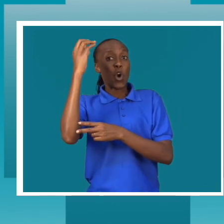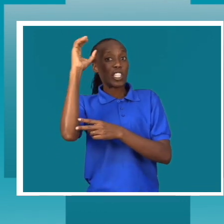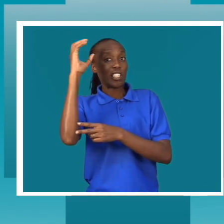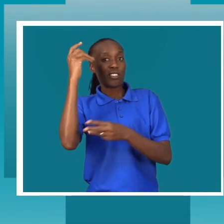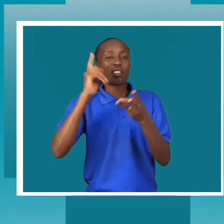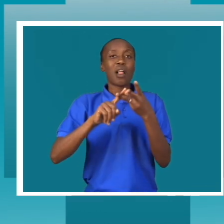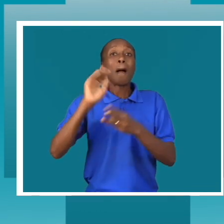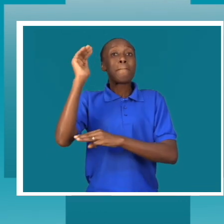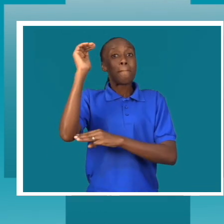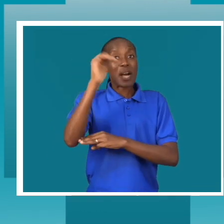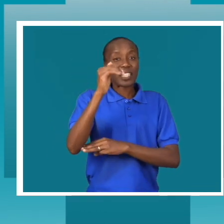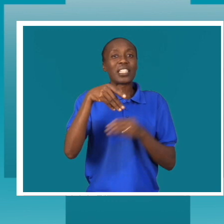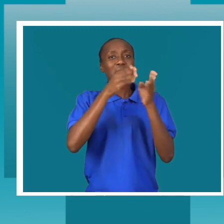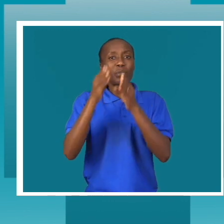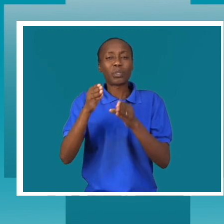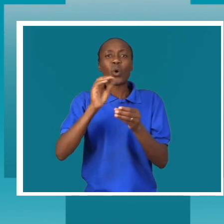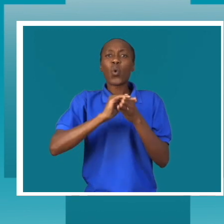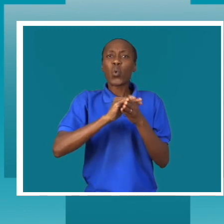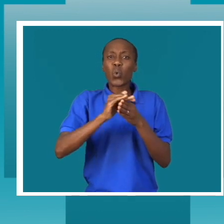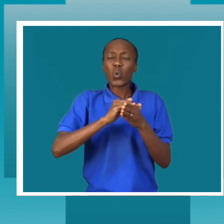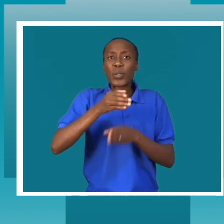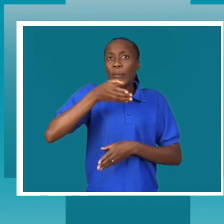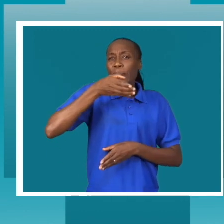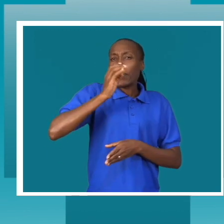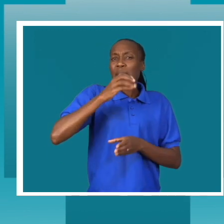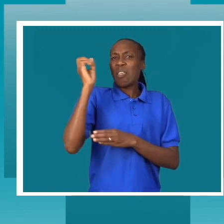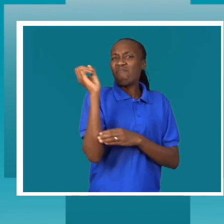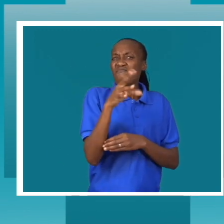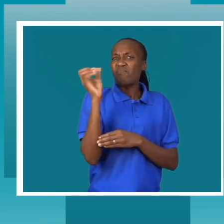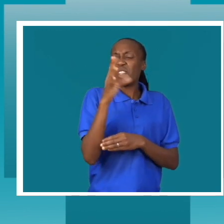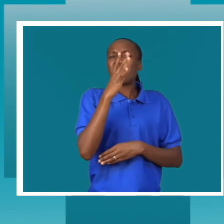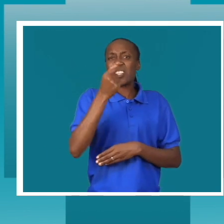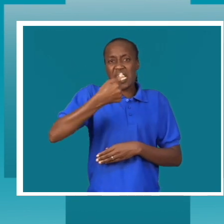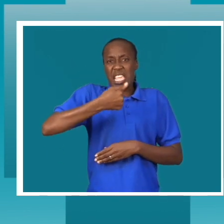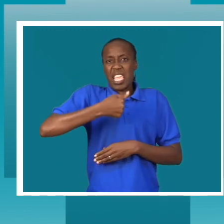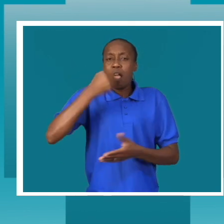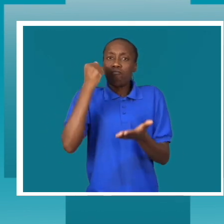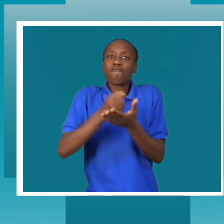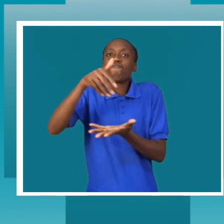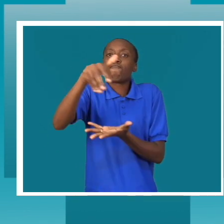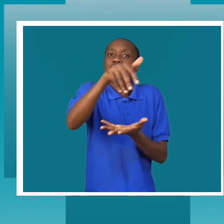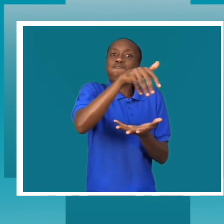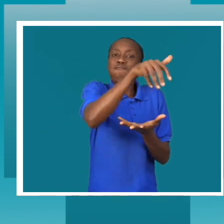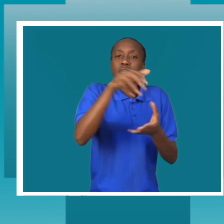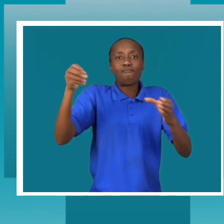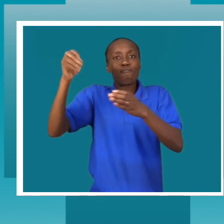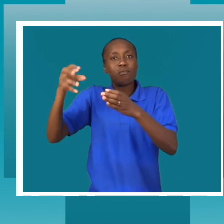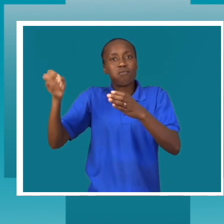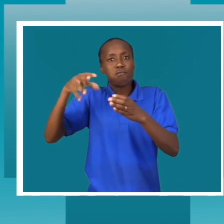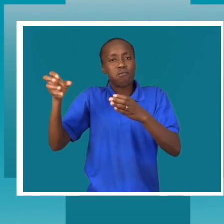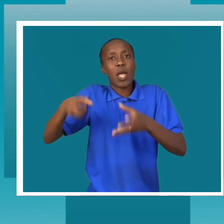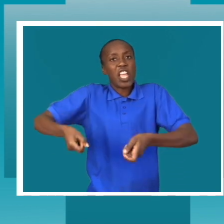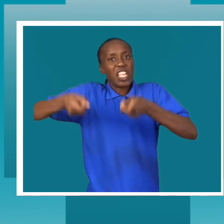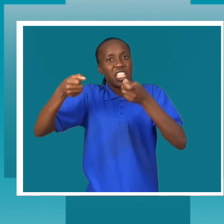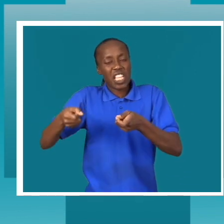Catembe, Costa do Sol e mesmo na baixa da cidade de Maputo. Há quem bebe e arremessa as